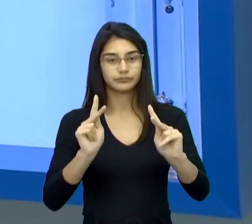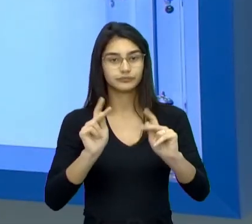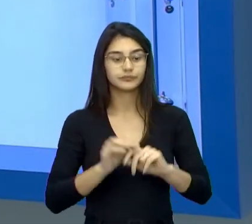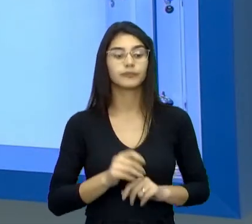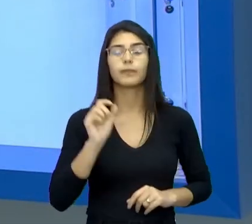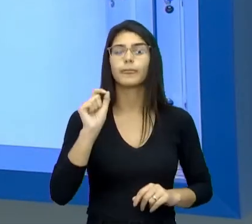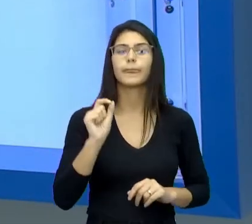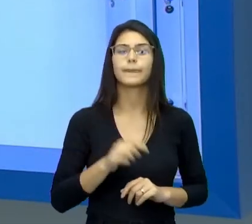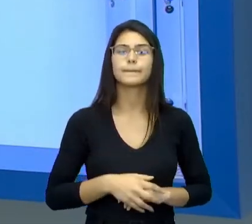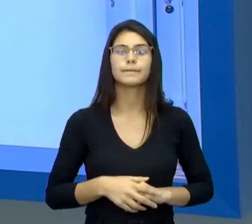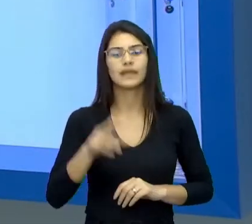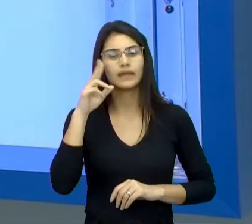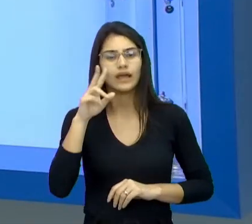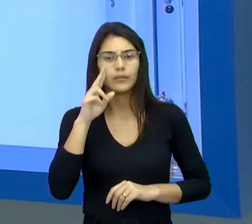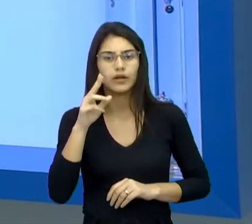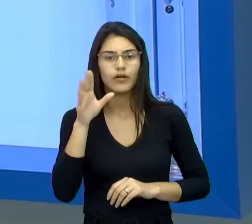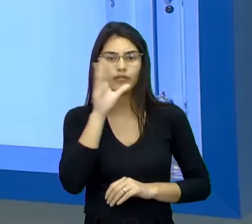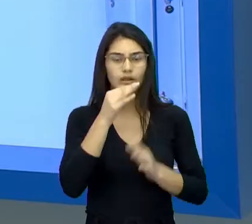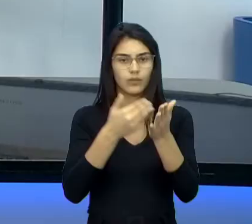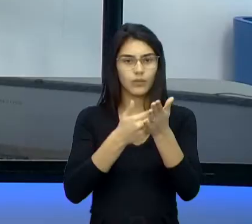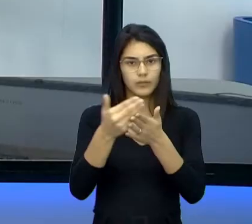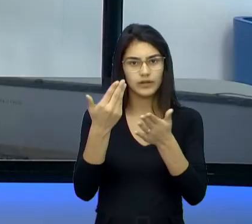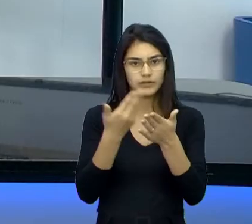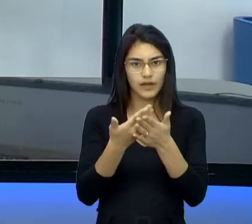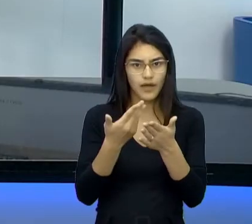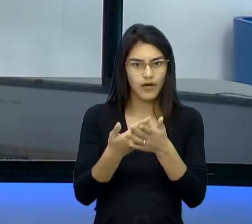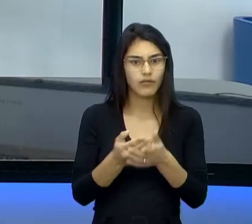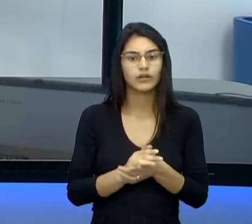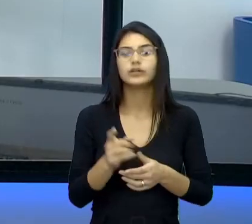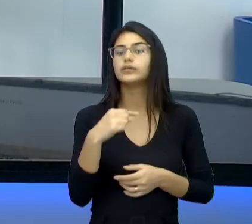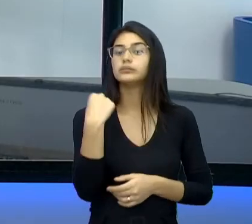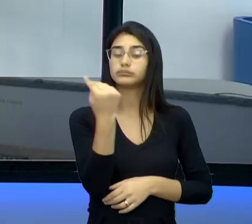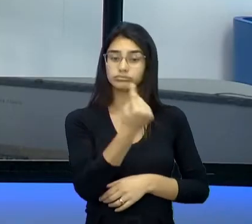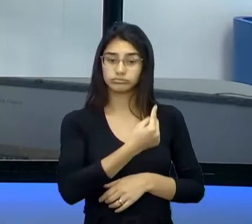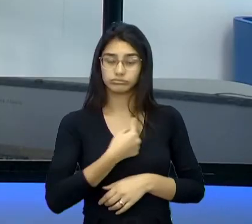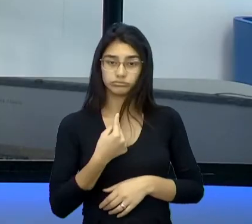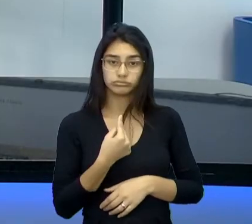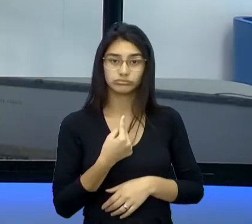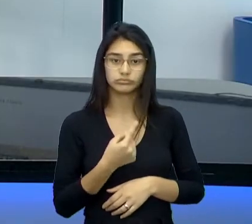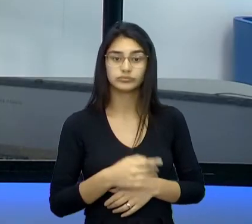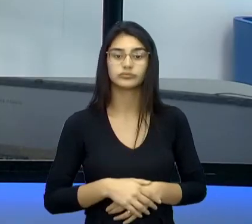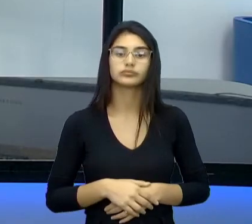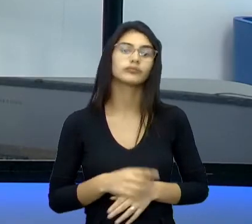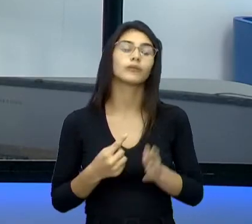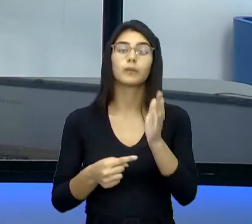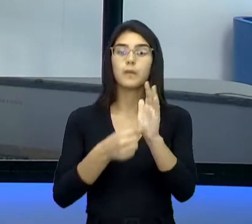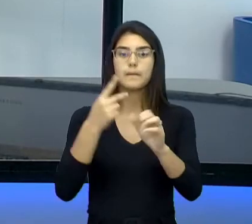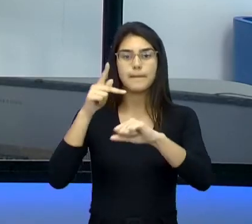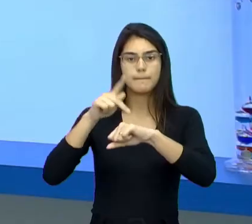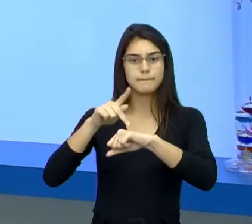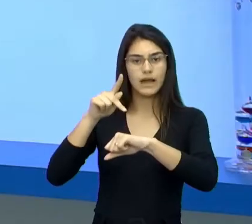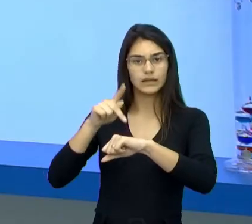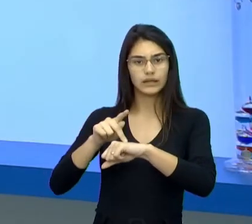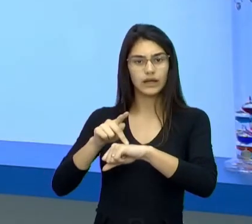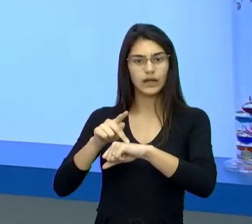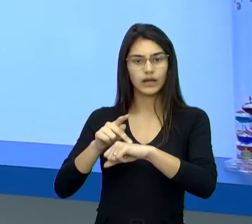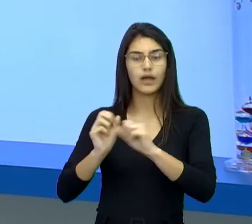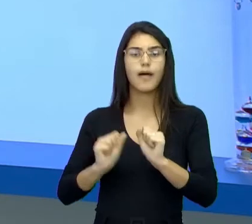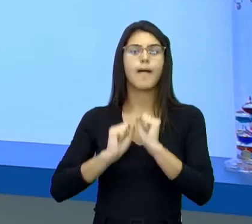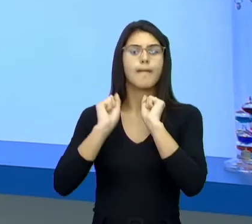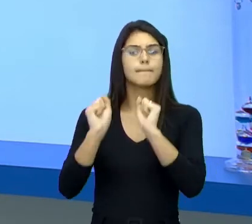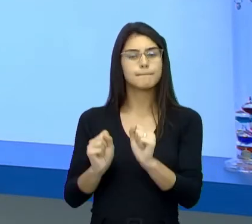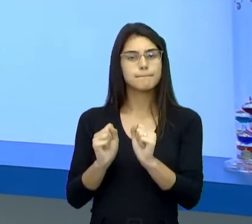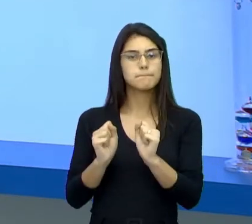Do quê? Lembra que eu falei lá no começo? Para nós, uma pedra, ela